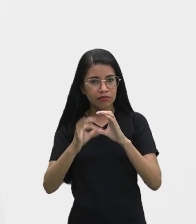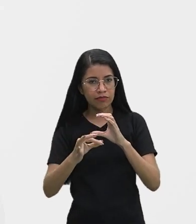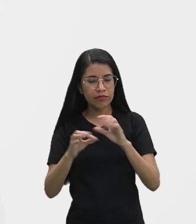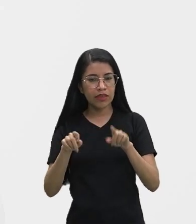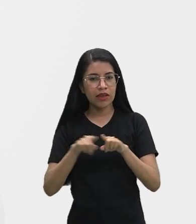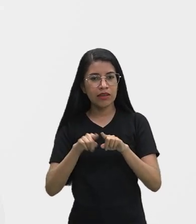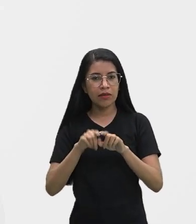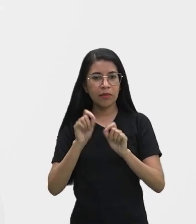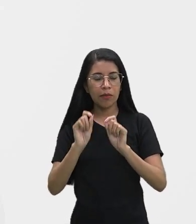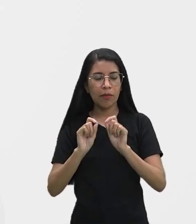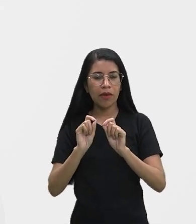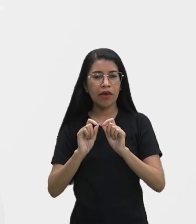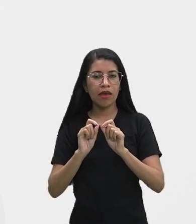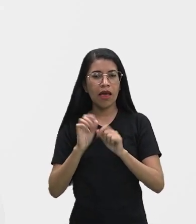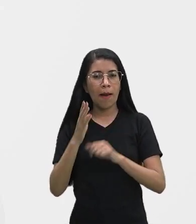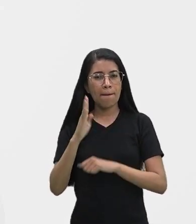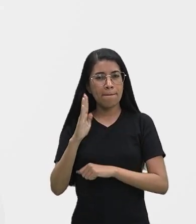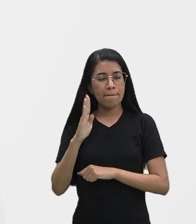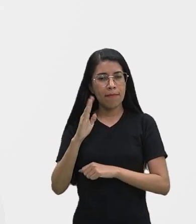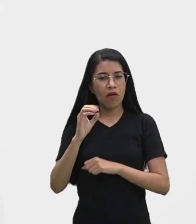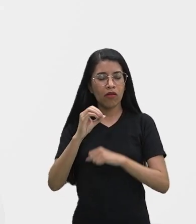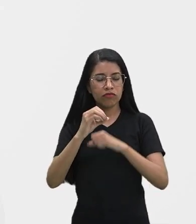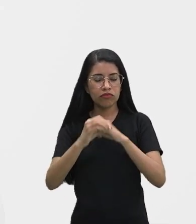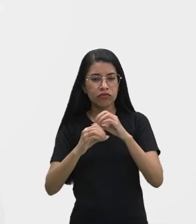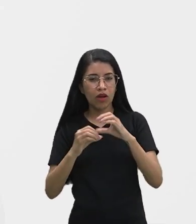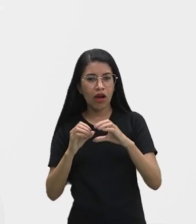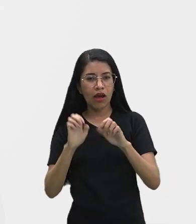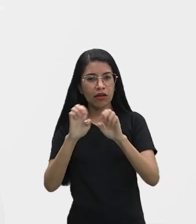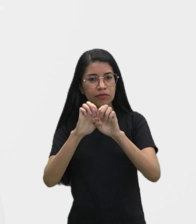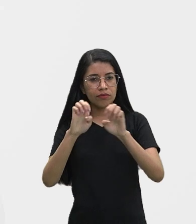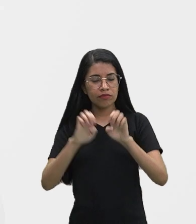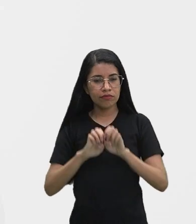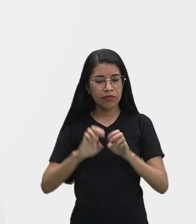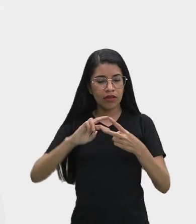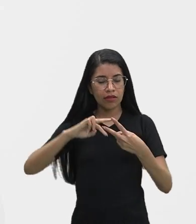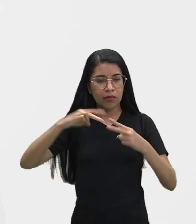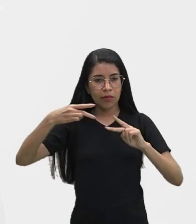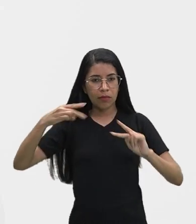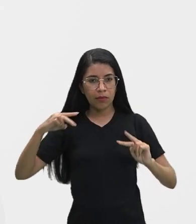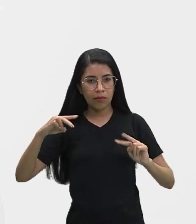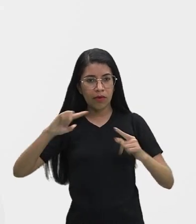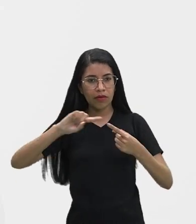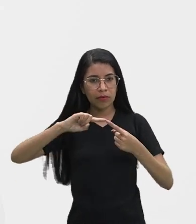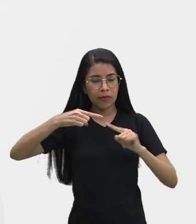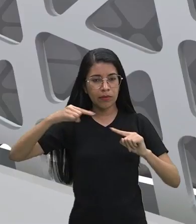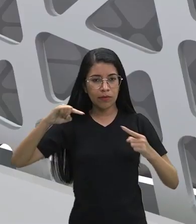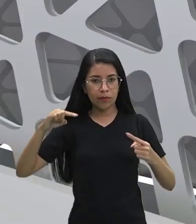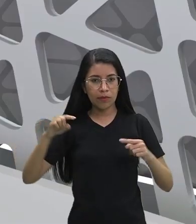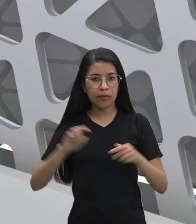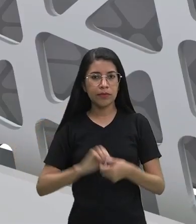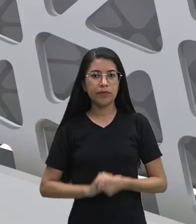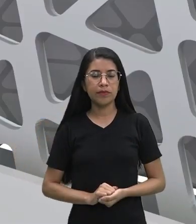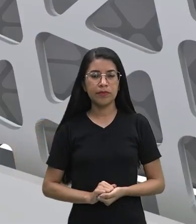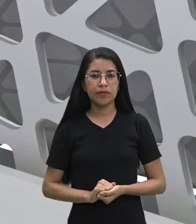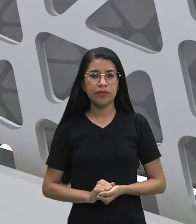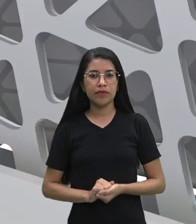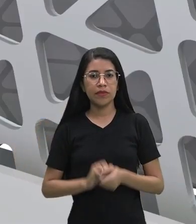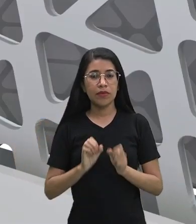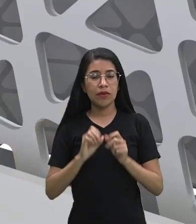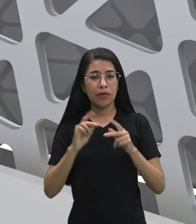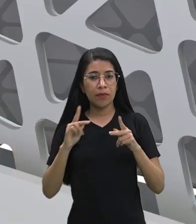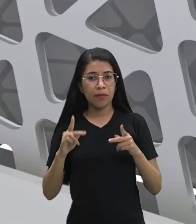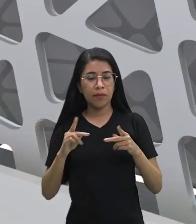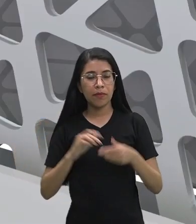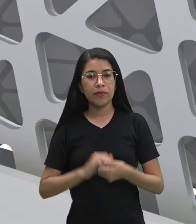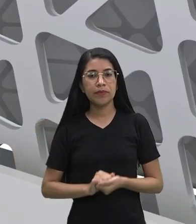vai falar de biologia molecular, estrutura do DNA e RNA.